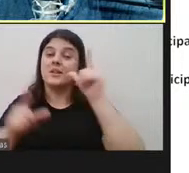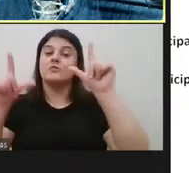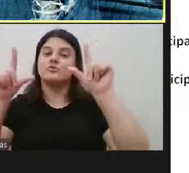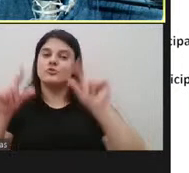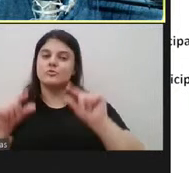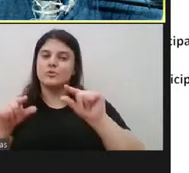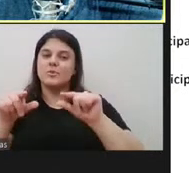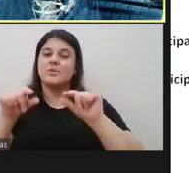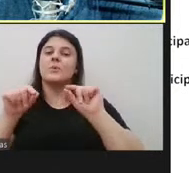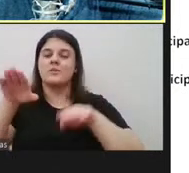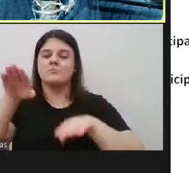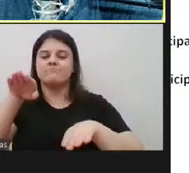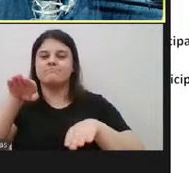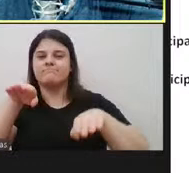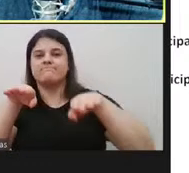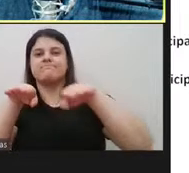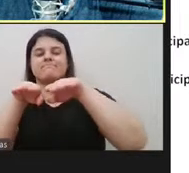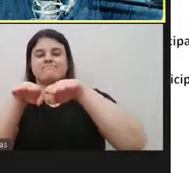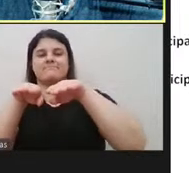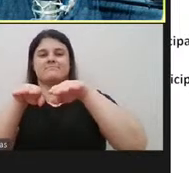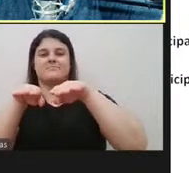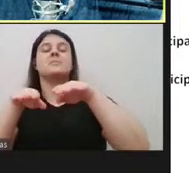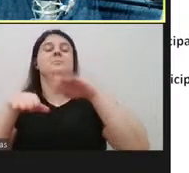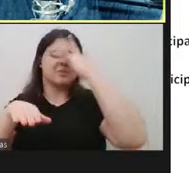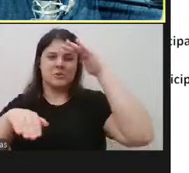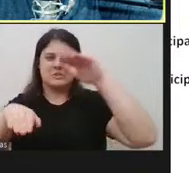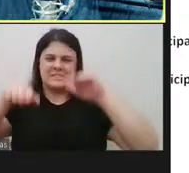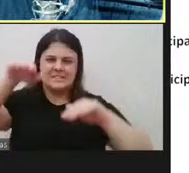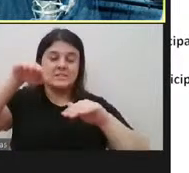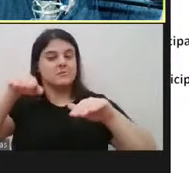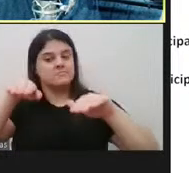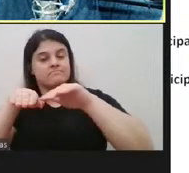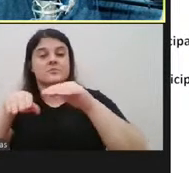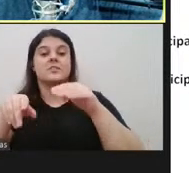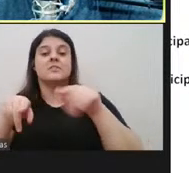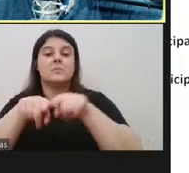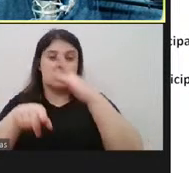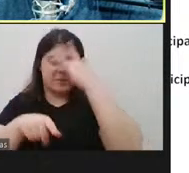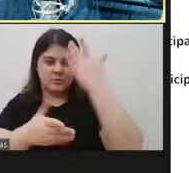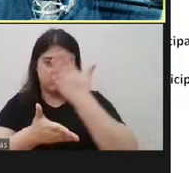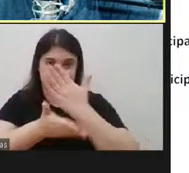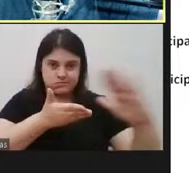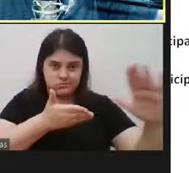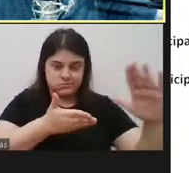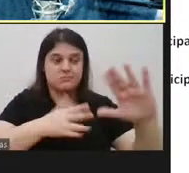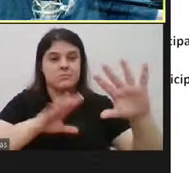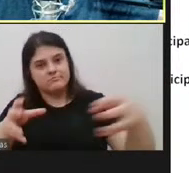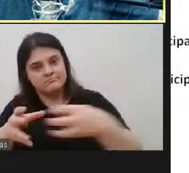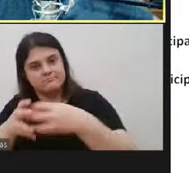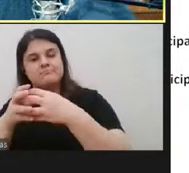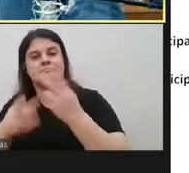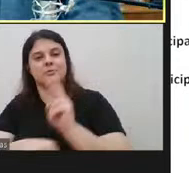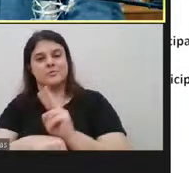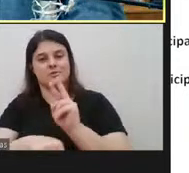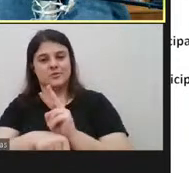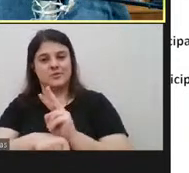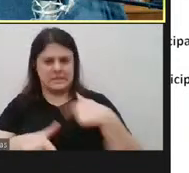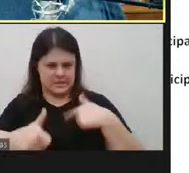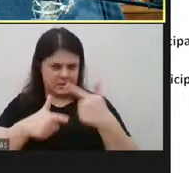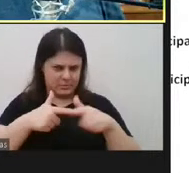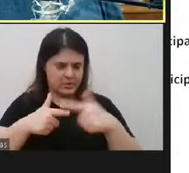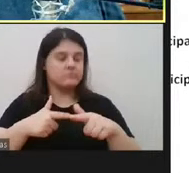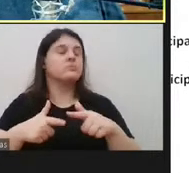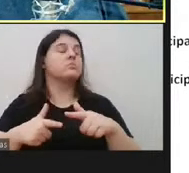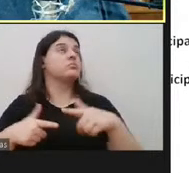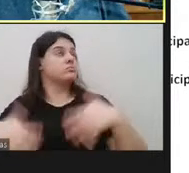diminuição da desigualdade social e tentar promover uma maior integração daqueles que eram excluídos do arco de proteção social têm problemas